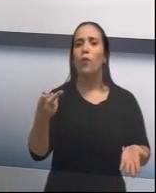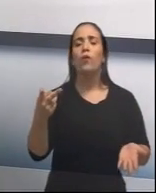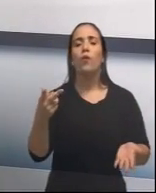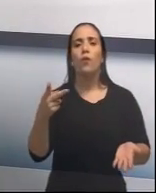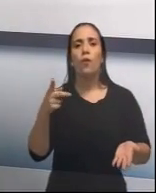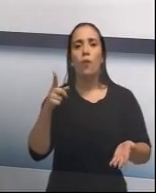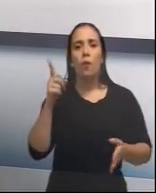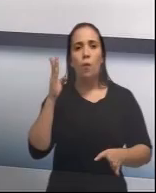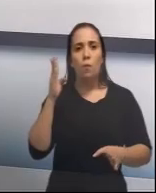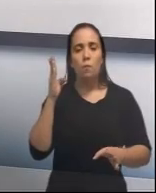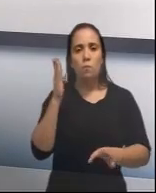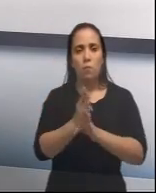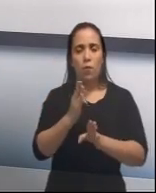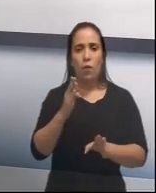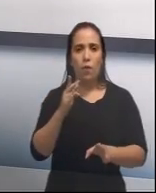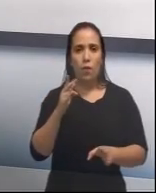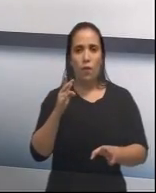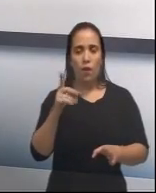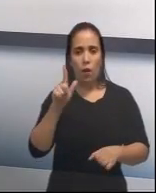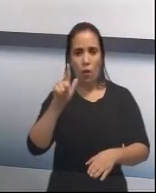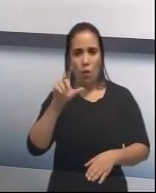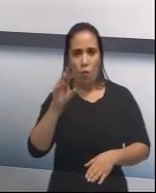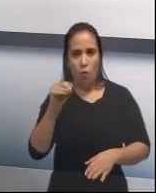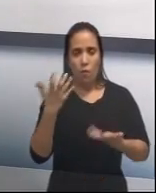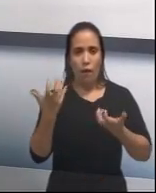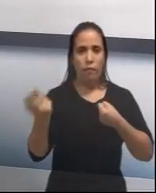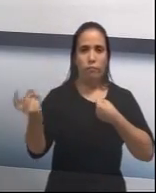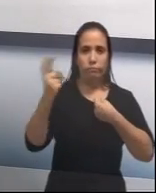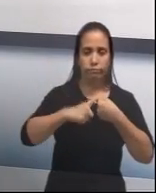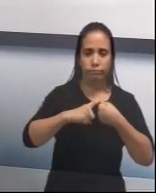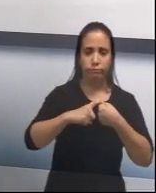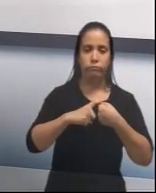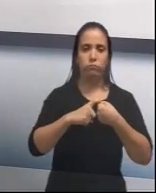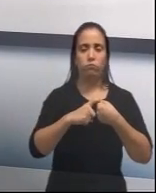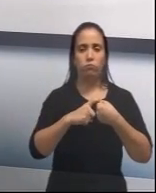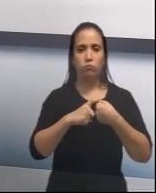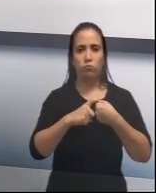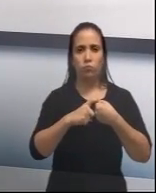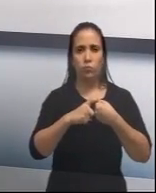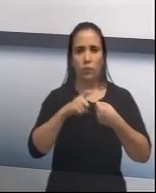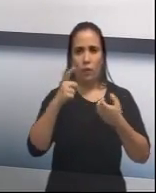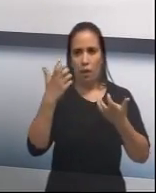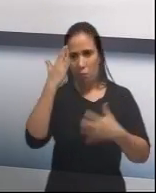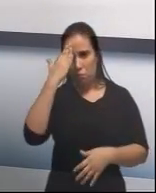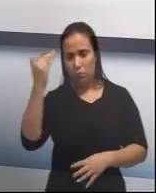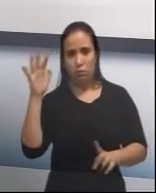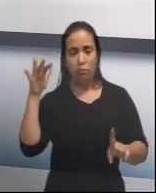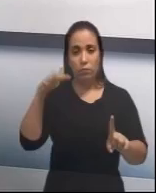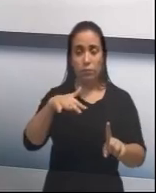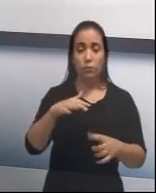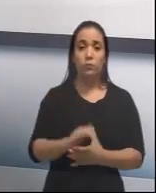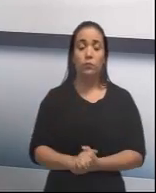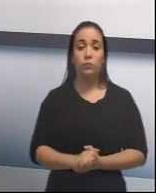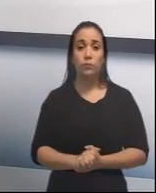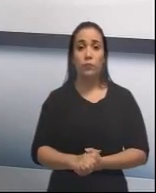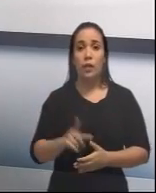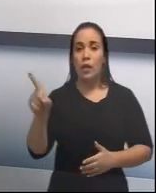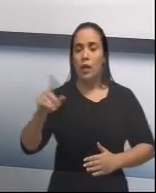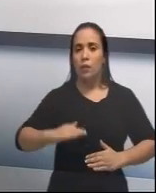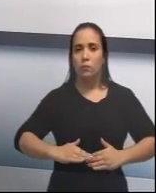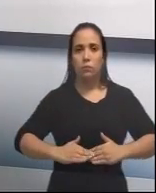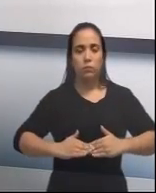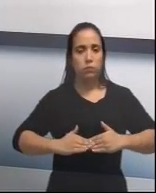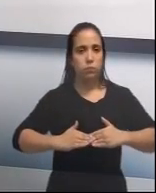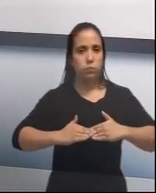dela? Trazer a Globo, qual o papel dela? Fazer com que o senhor fique mais popular, qual o papel dela? Ele encheu o